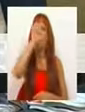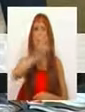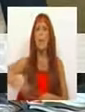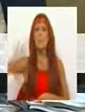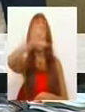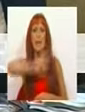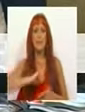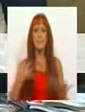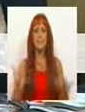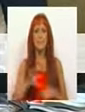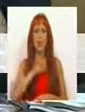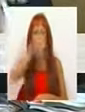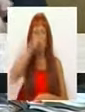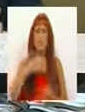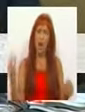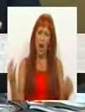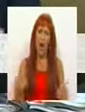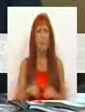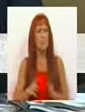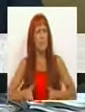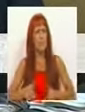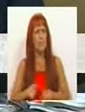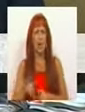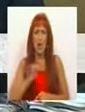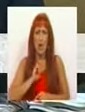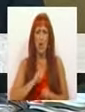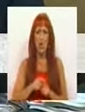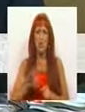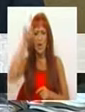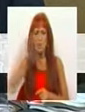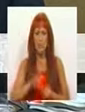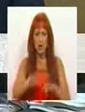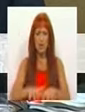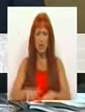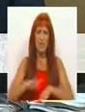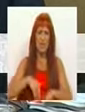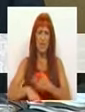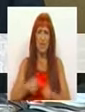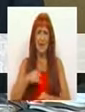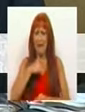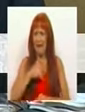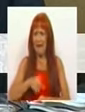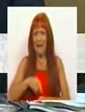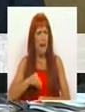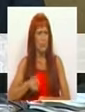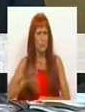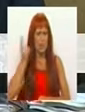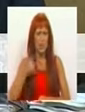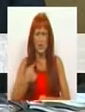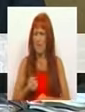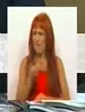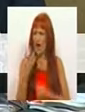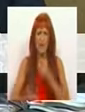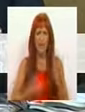Ambiente. Sr. Ministro, obviamente que não era preciso que as nossas jornadas parlamentares se realizassem no Algarve para que tivesse aqui um